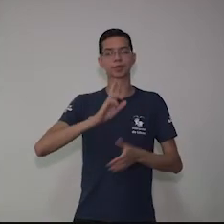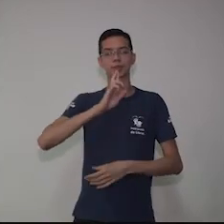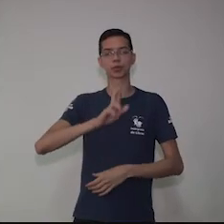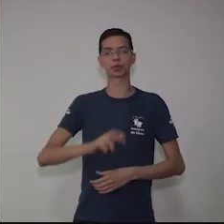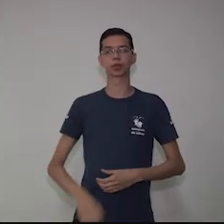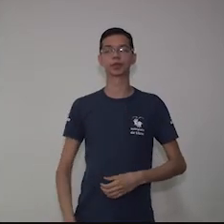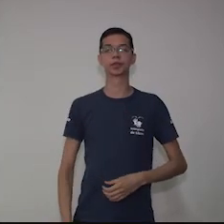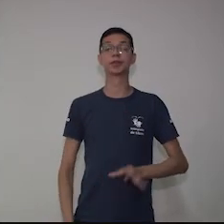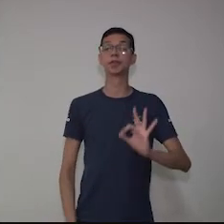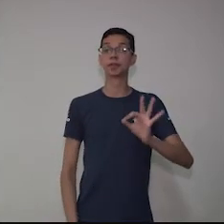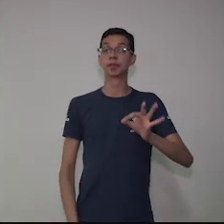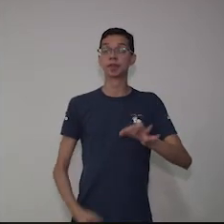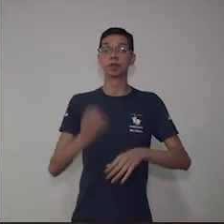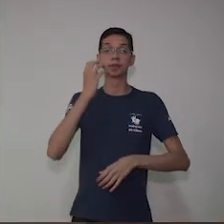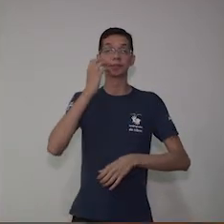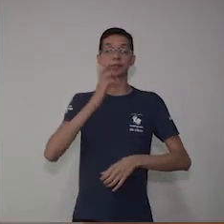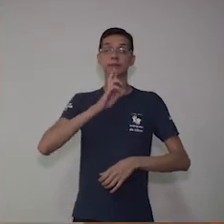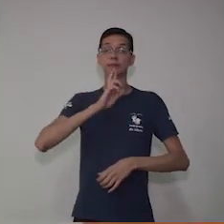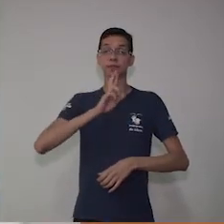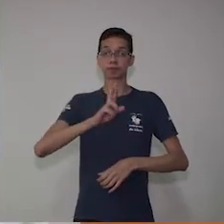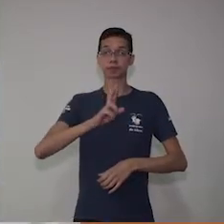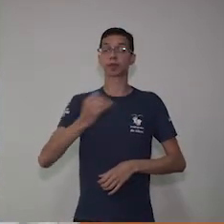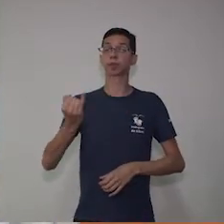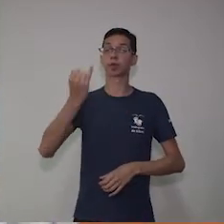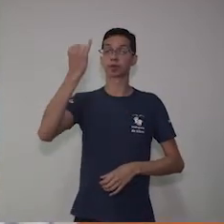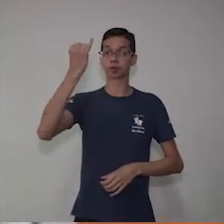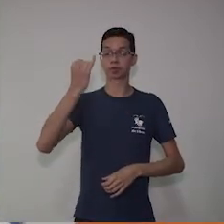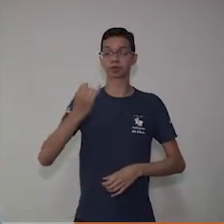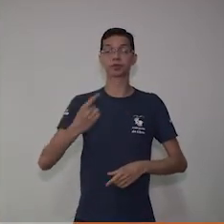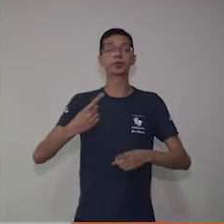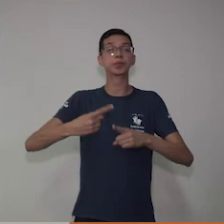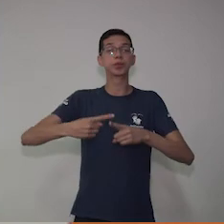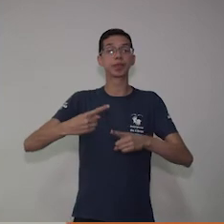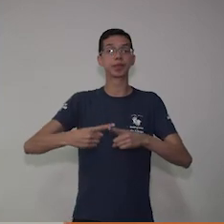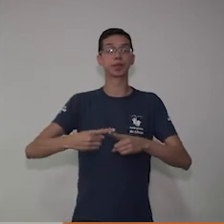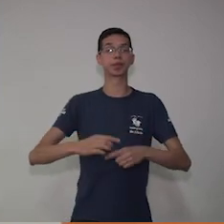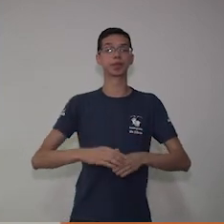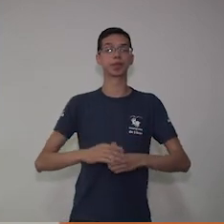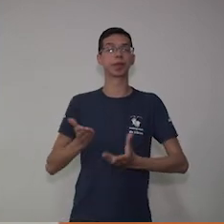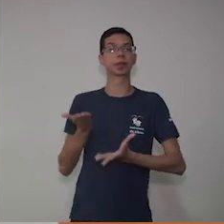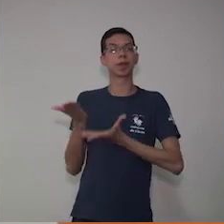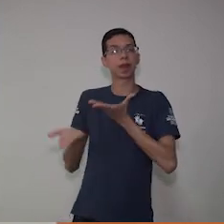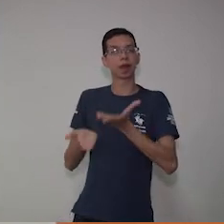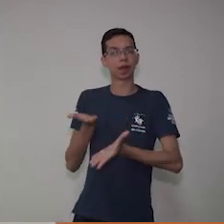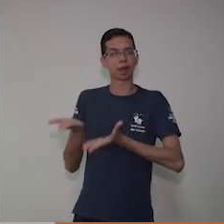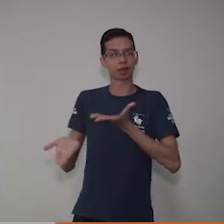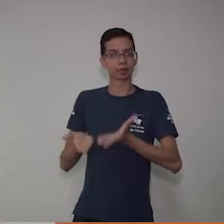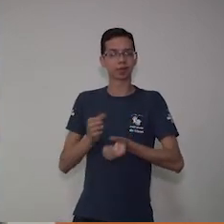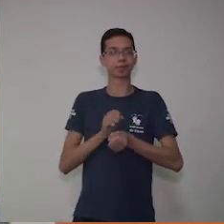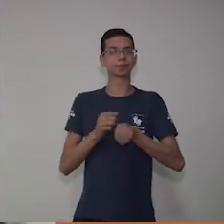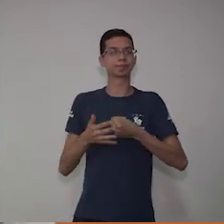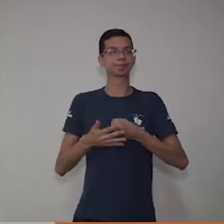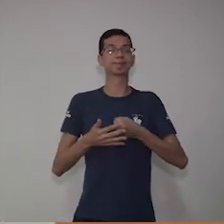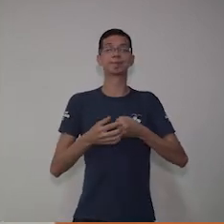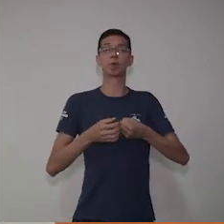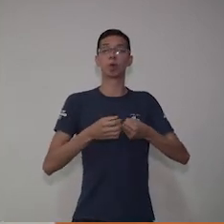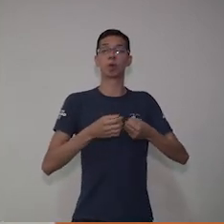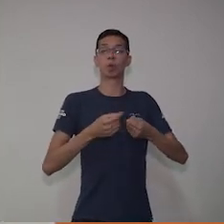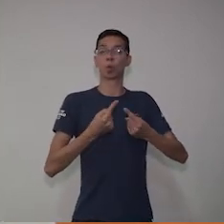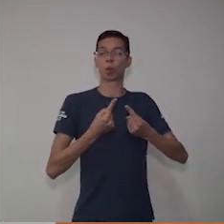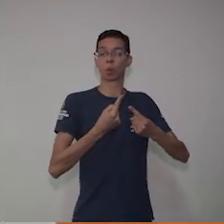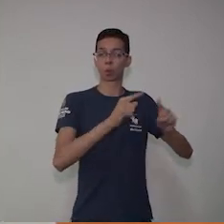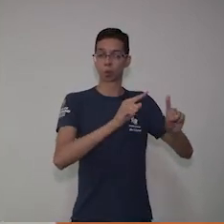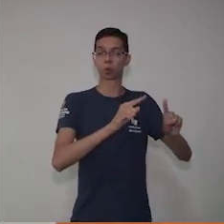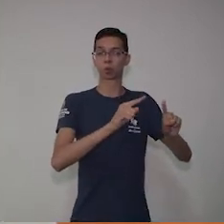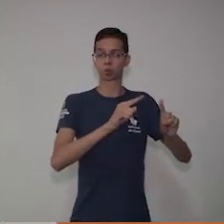do prefeito é absolutamente importante, até porque o tratamento e o enfrentamento da pandemia na cidade, desde o início, ela foi